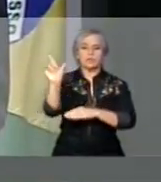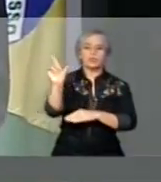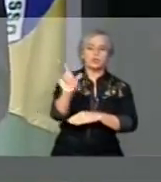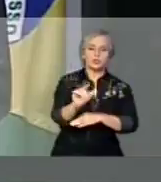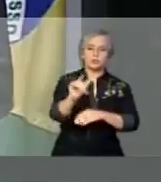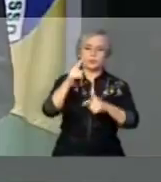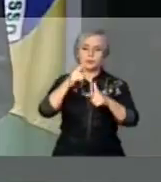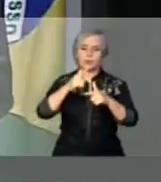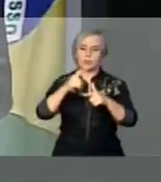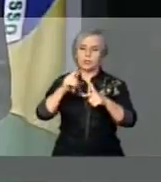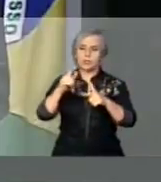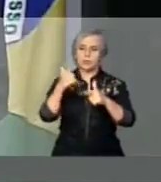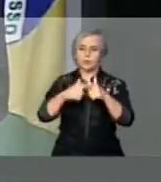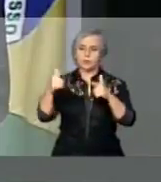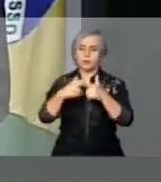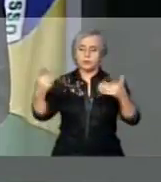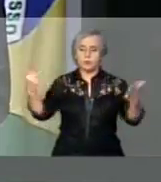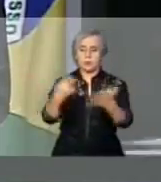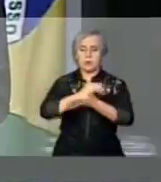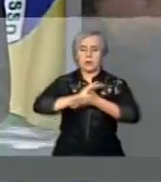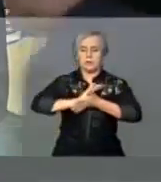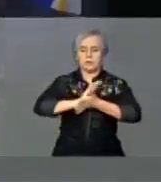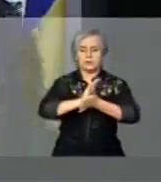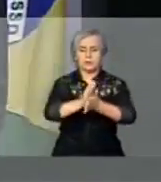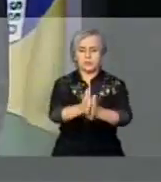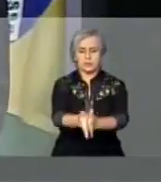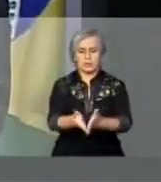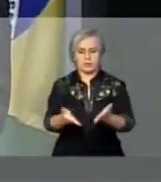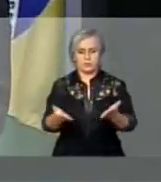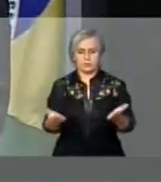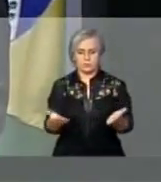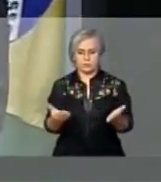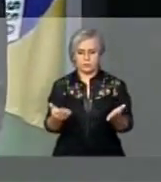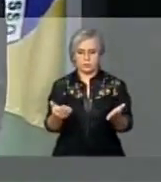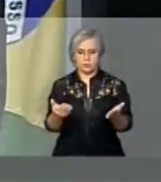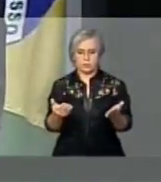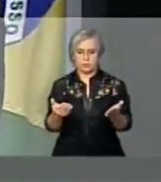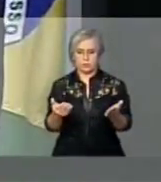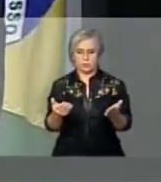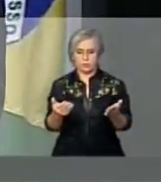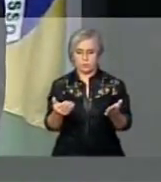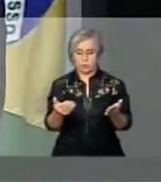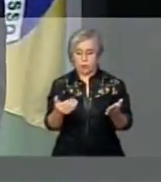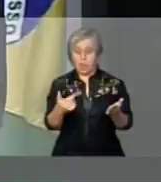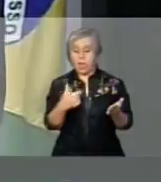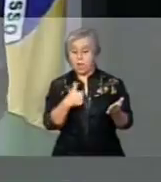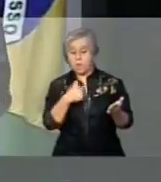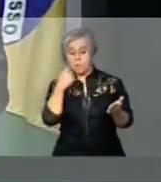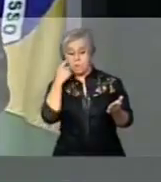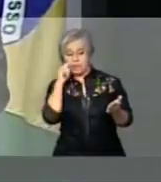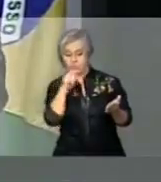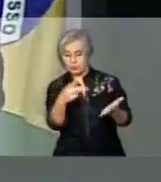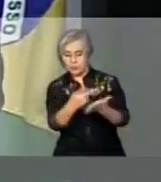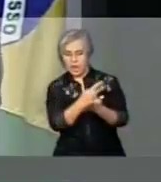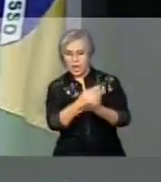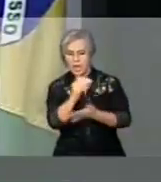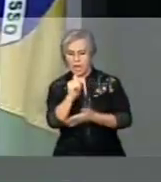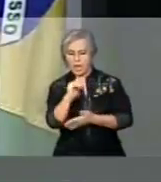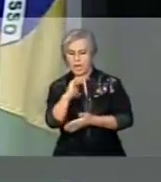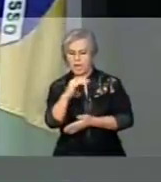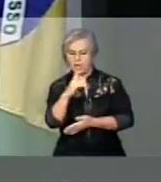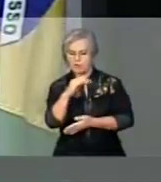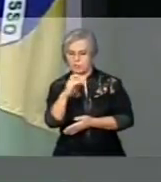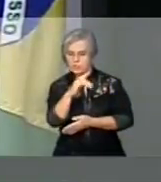a tragédia. Eu não considero o que ocorreu um acidente, como a maioria